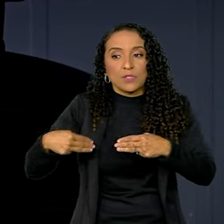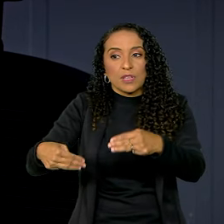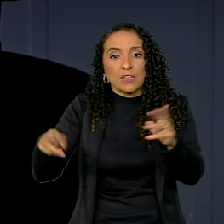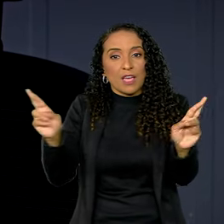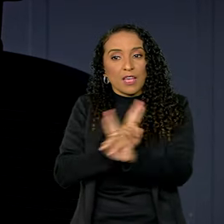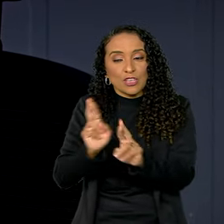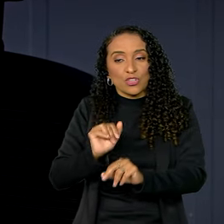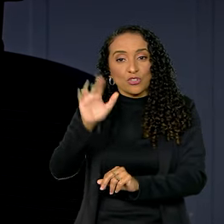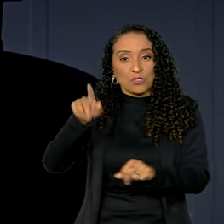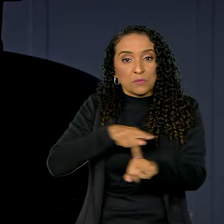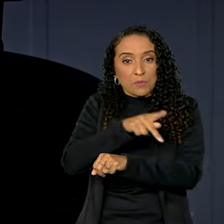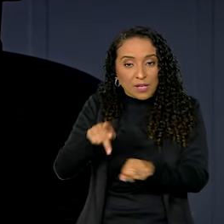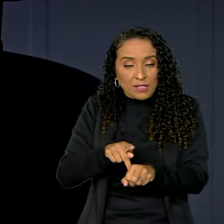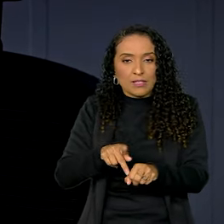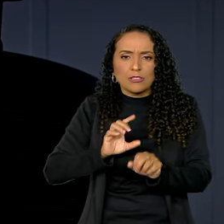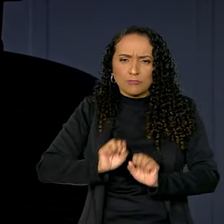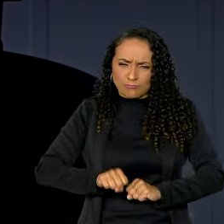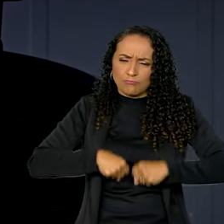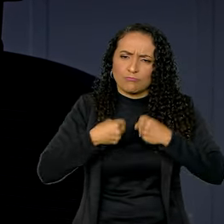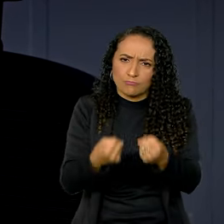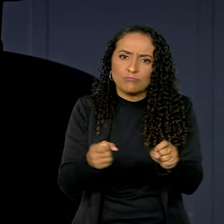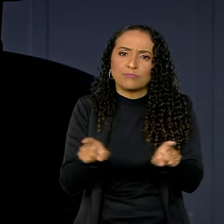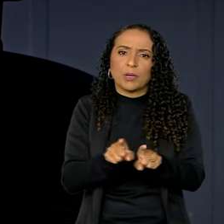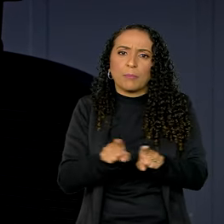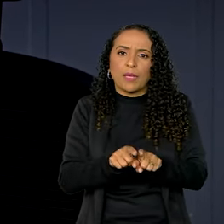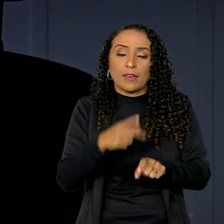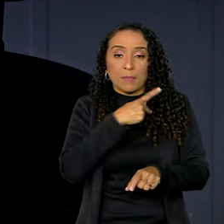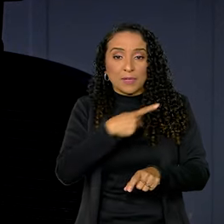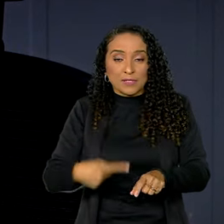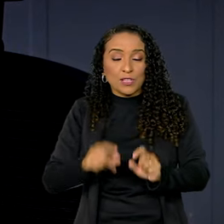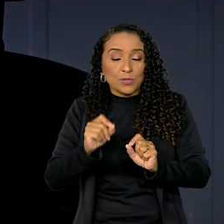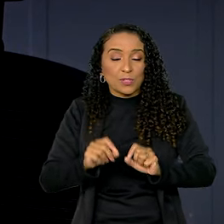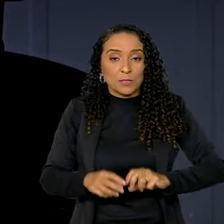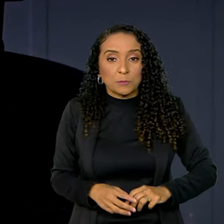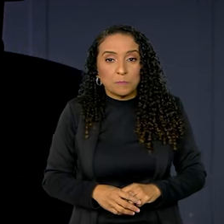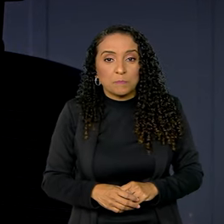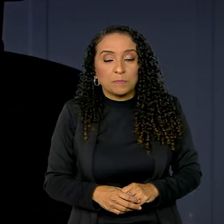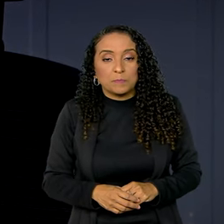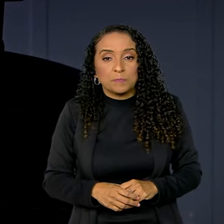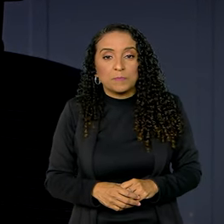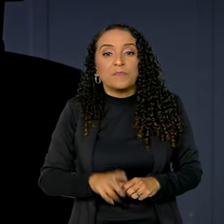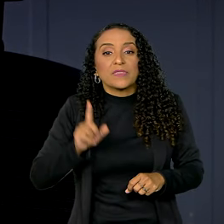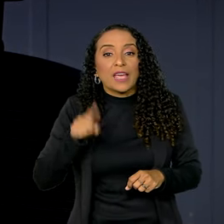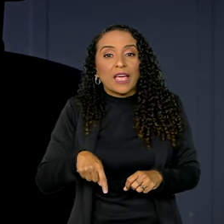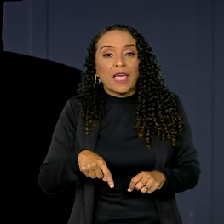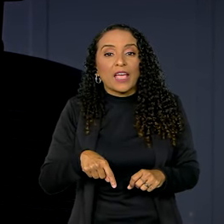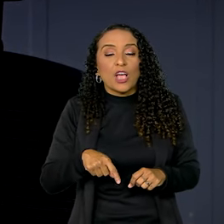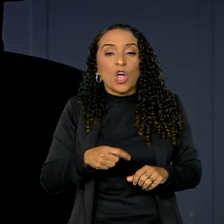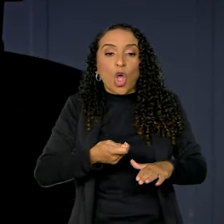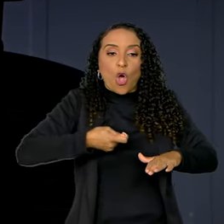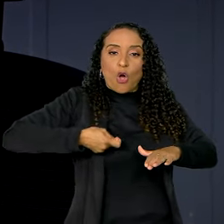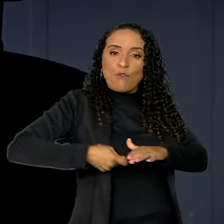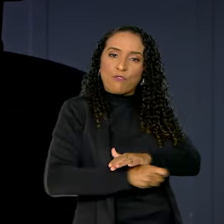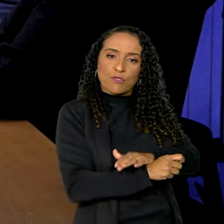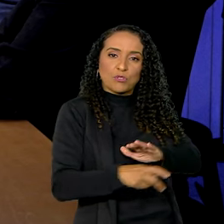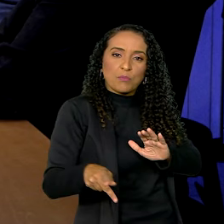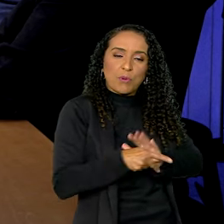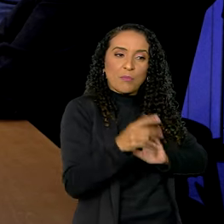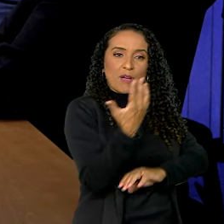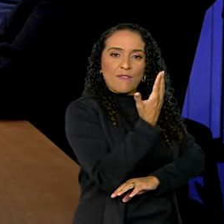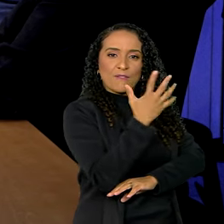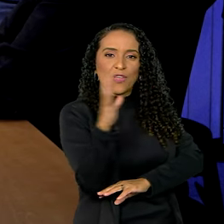relações exteriores e estamos engajados nesse esforço também a presidência eh que é o de um fundo para as